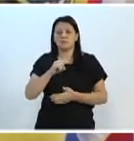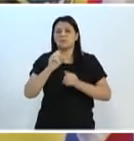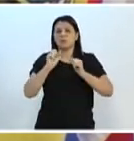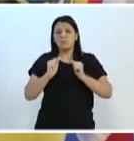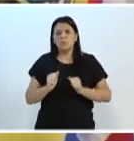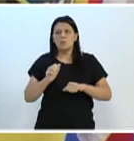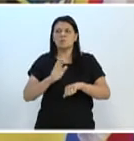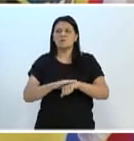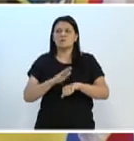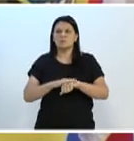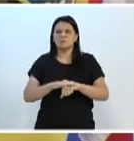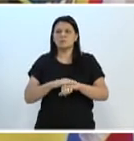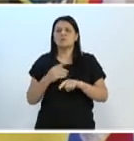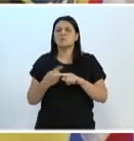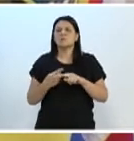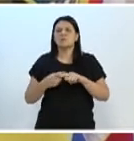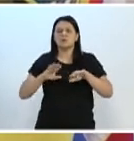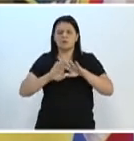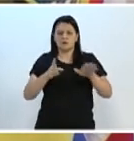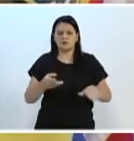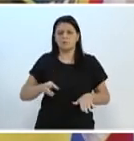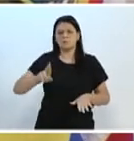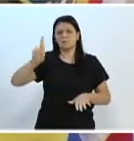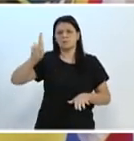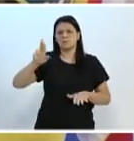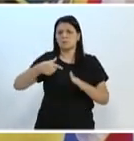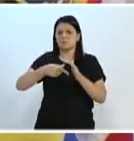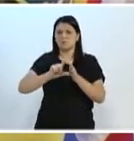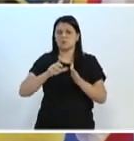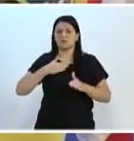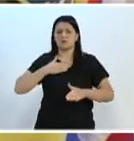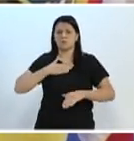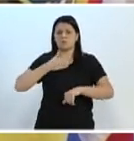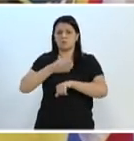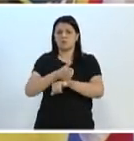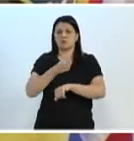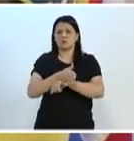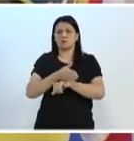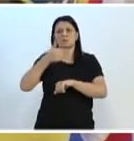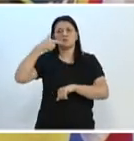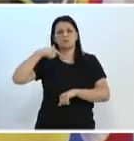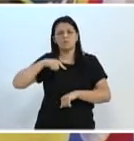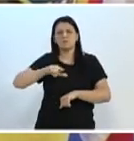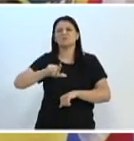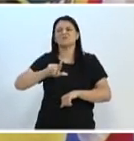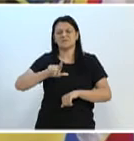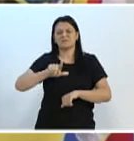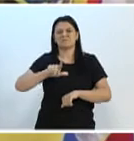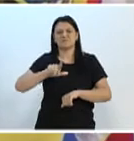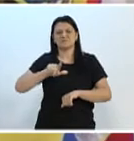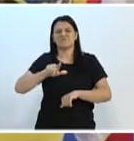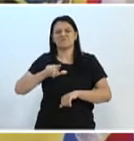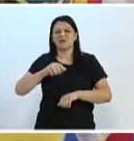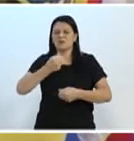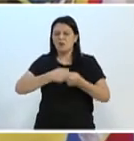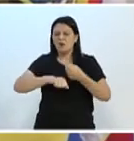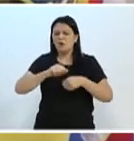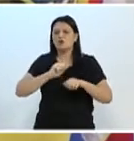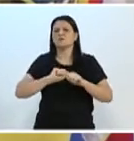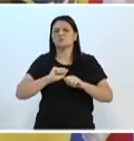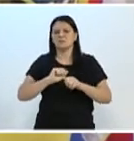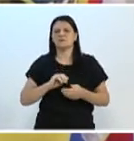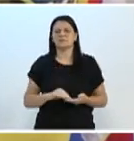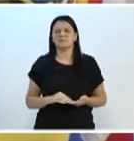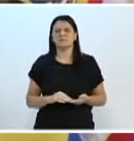fazer algo, foi porque a mesa anterior, da qual eu fiz parte, conseguiu, obviamente, abrir caminhos para que isso